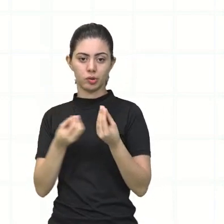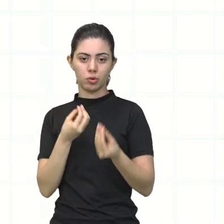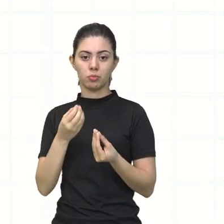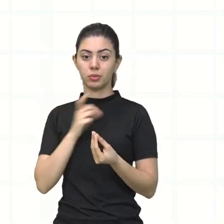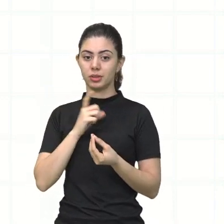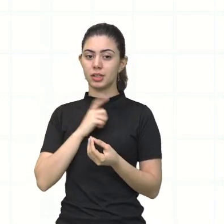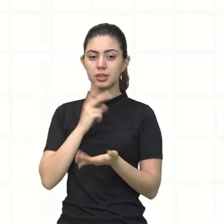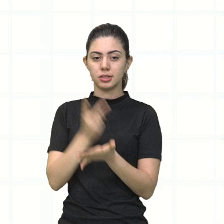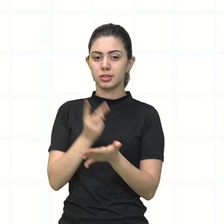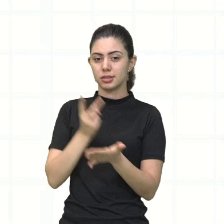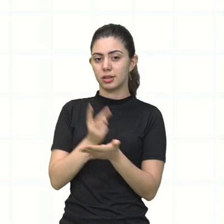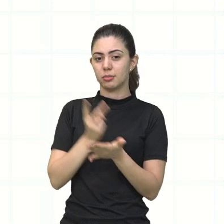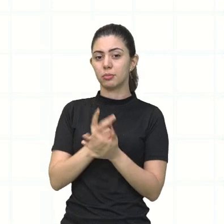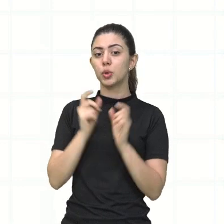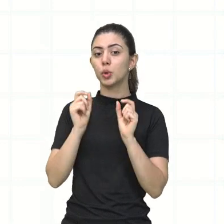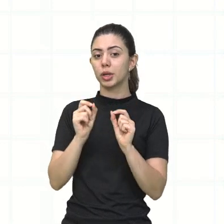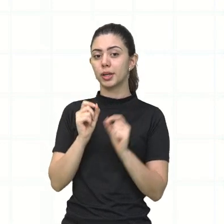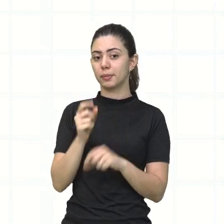ó.